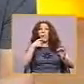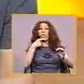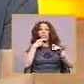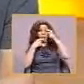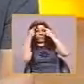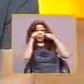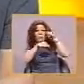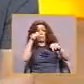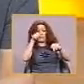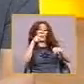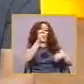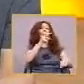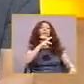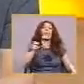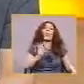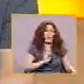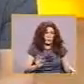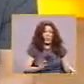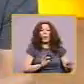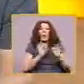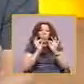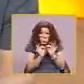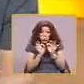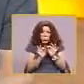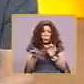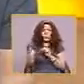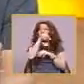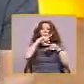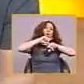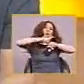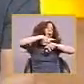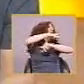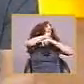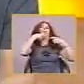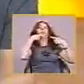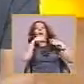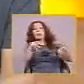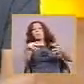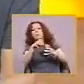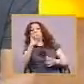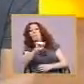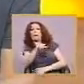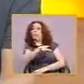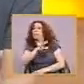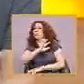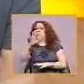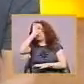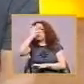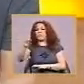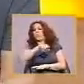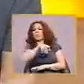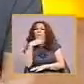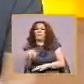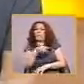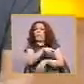E, portanto, o que acontece aqui é que está-se a partir do pressuposto que existe uma coisa chamada um grupo de risco, quando é evidente que a única coisa que